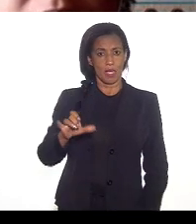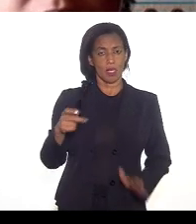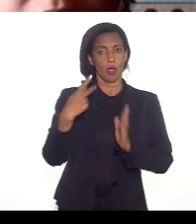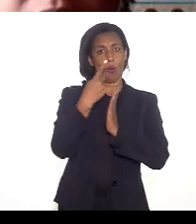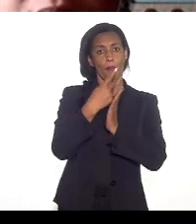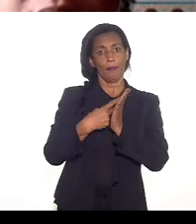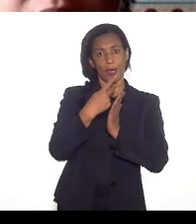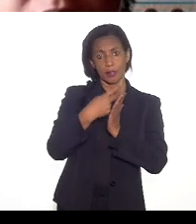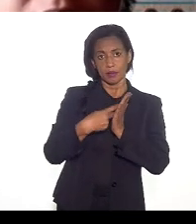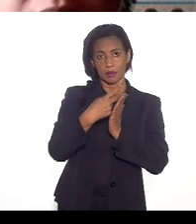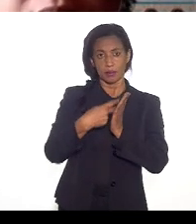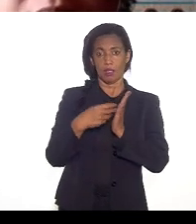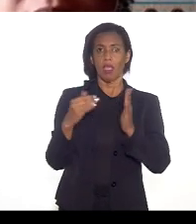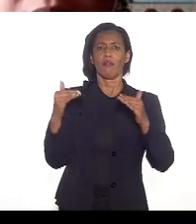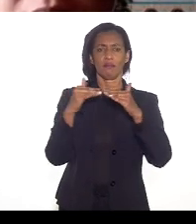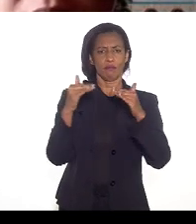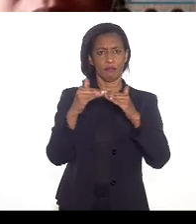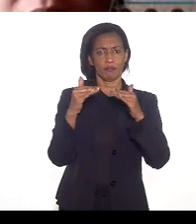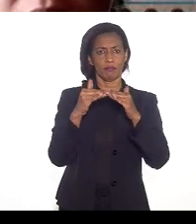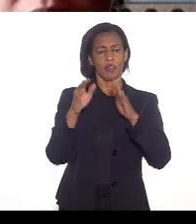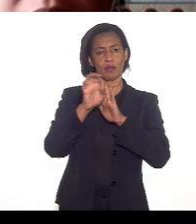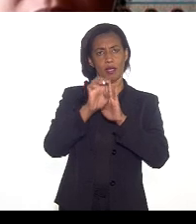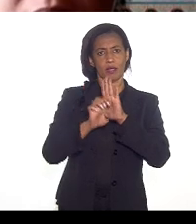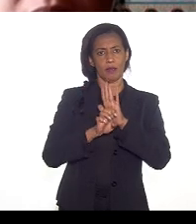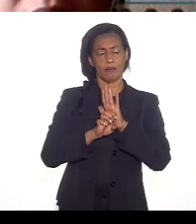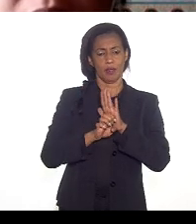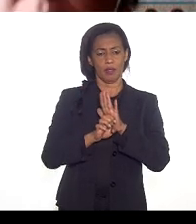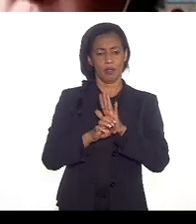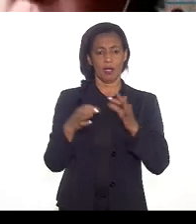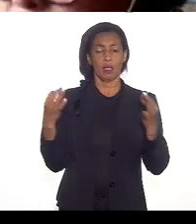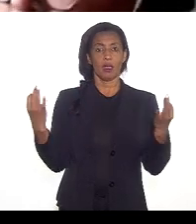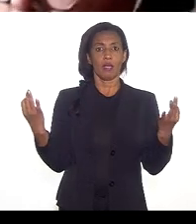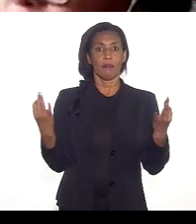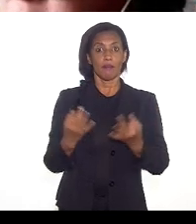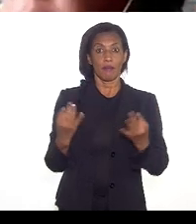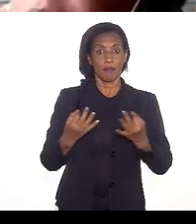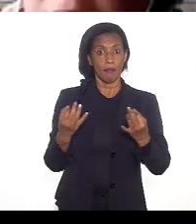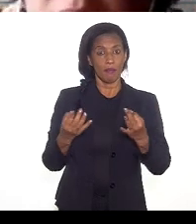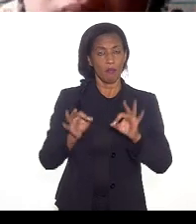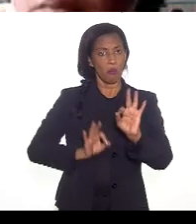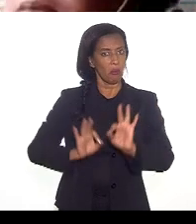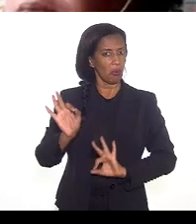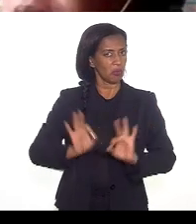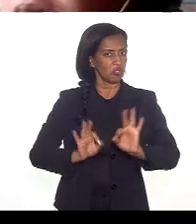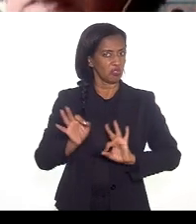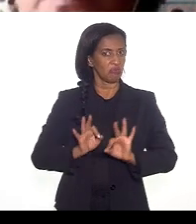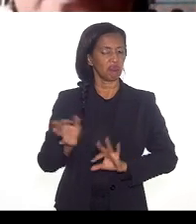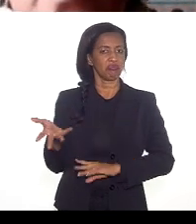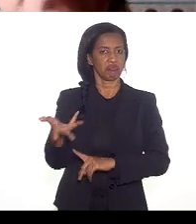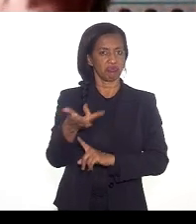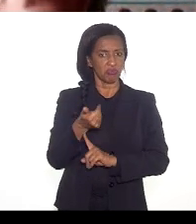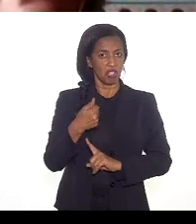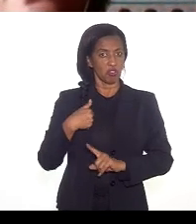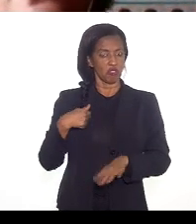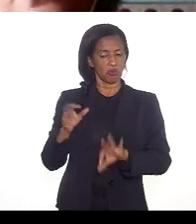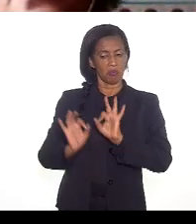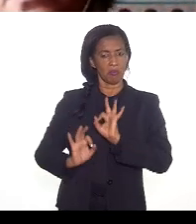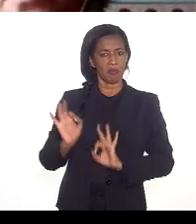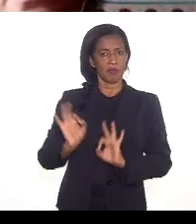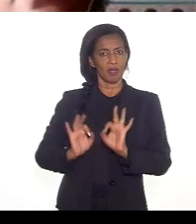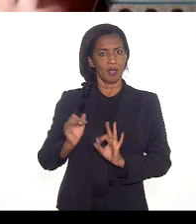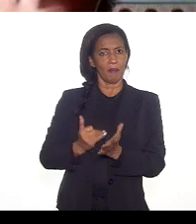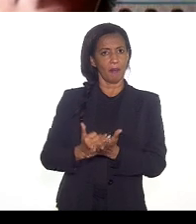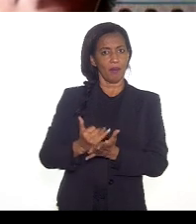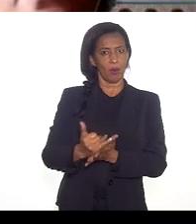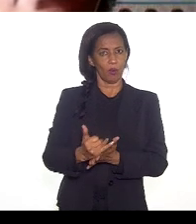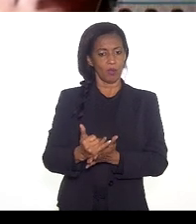parecer é favorável às emendas. Excelente projeto, deputado Carlos Mink. Eu já estou me preparando, inclusive, para começar a